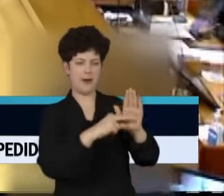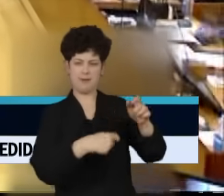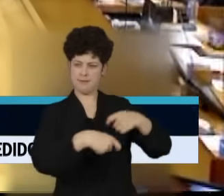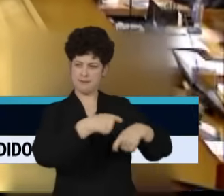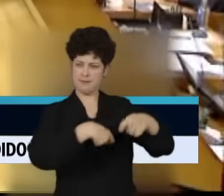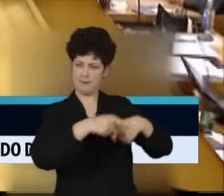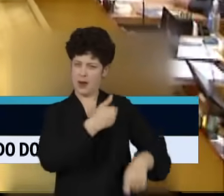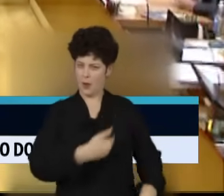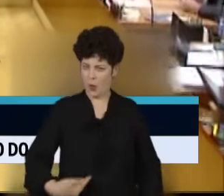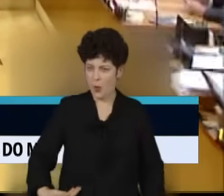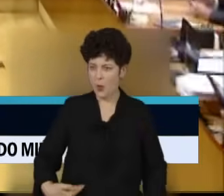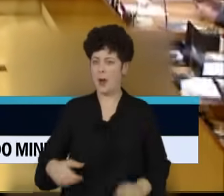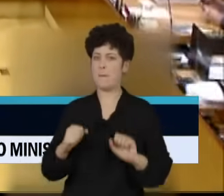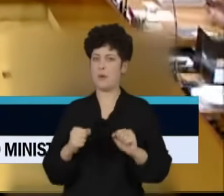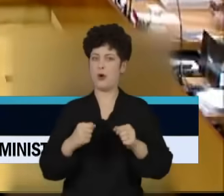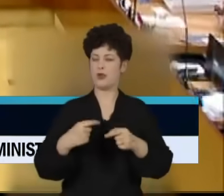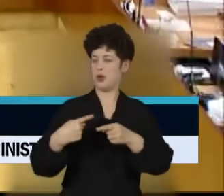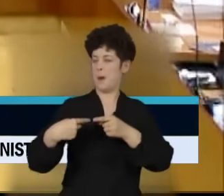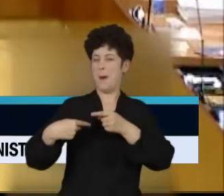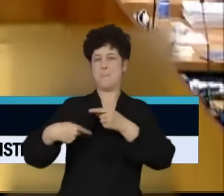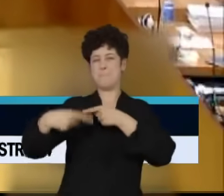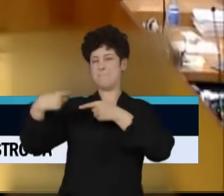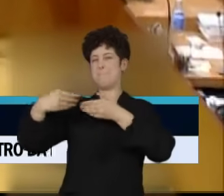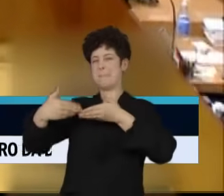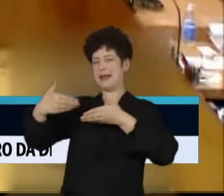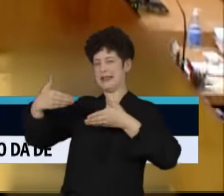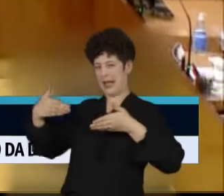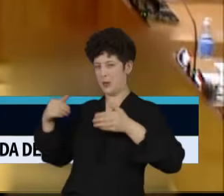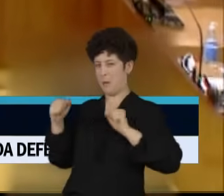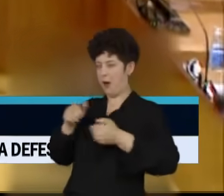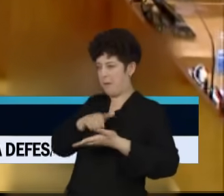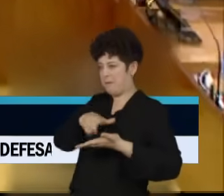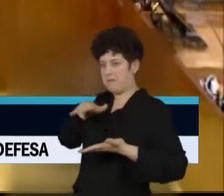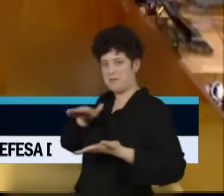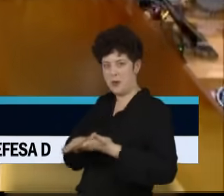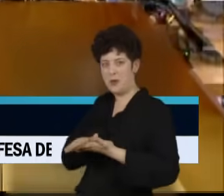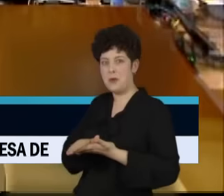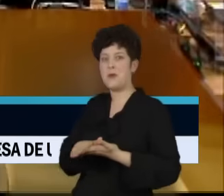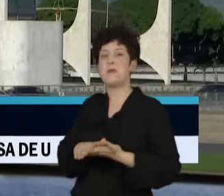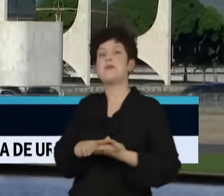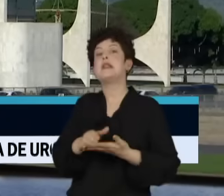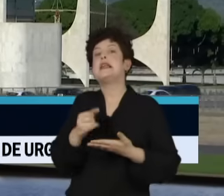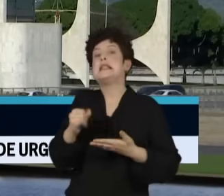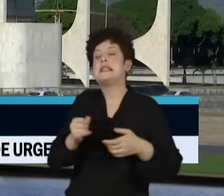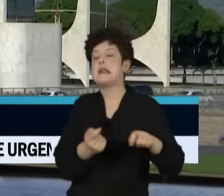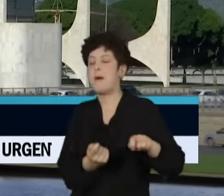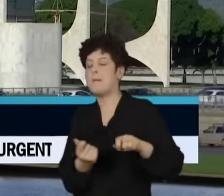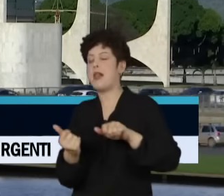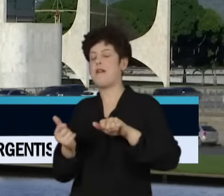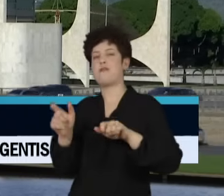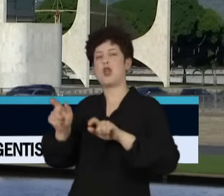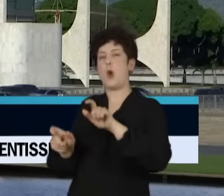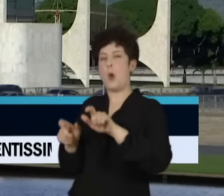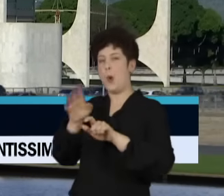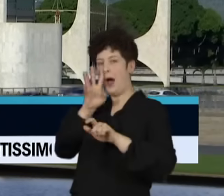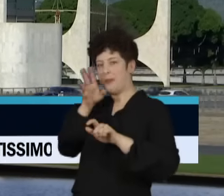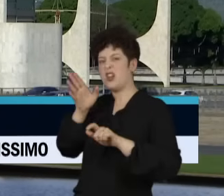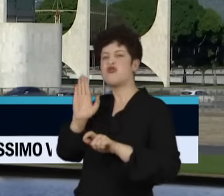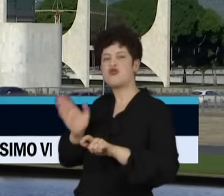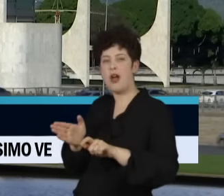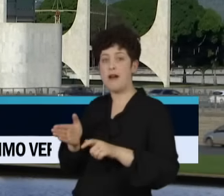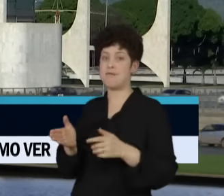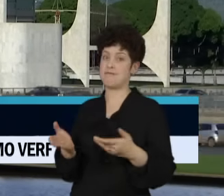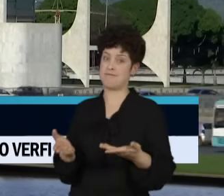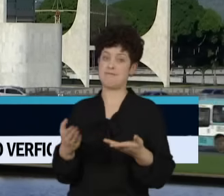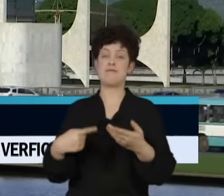podem ser aplicadas retroativamente quando a decisão beneficiar o condenado. Em outubro do ano passado, o